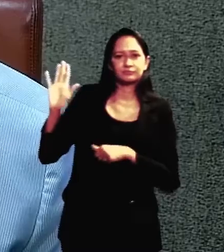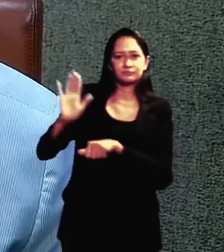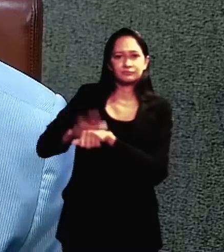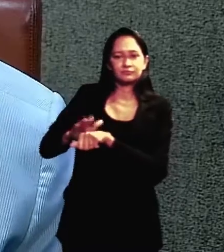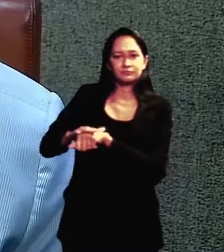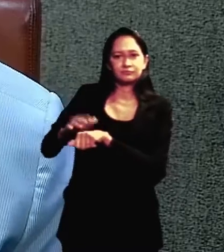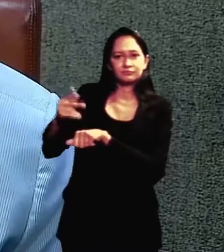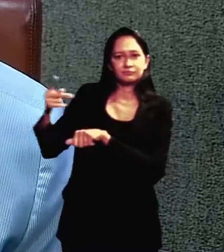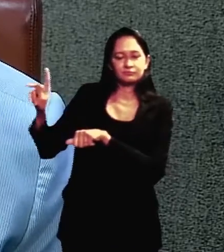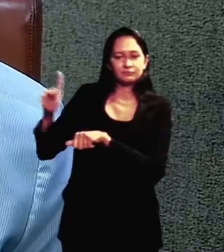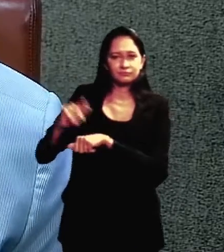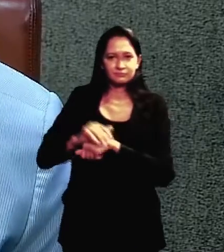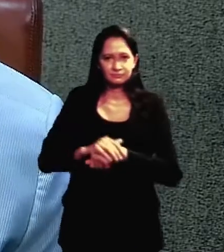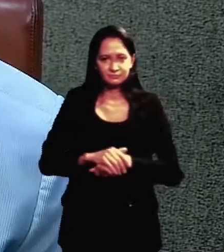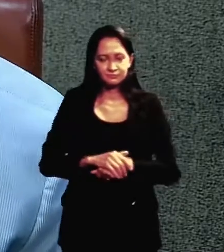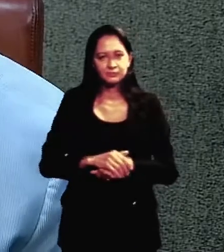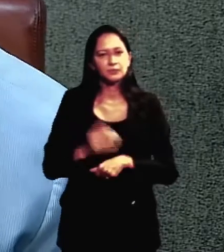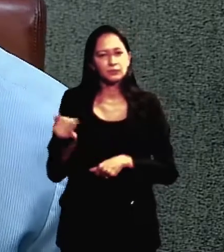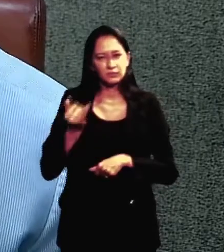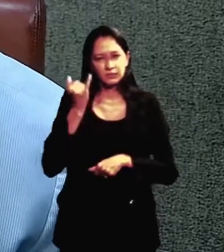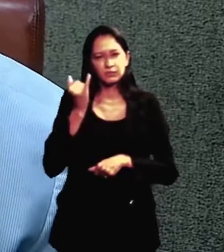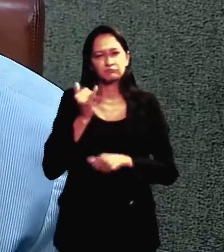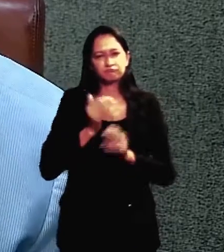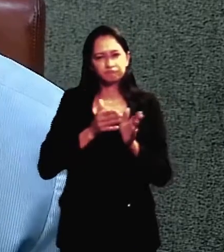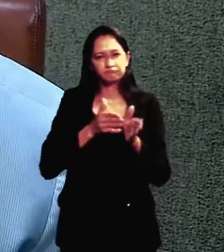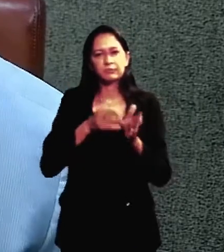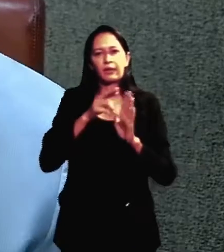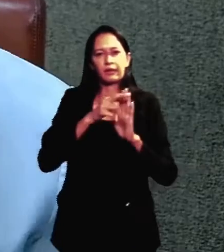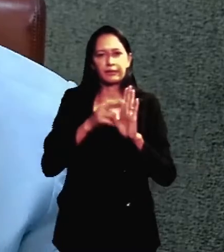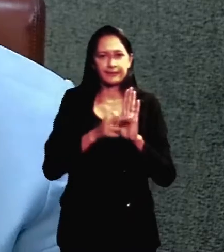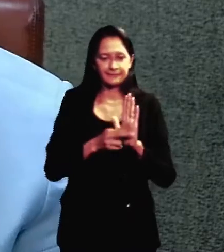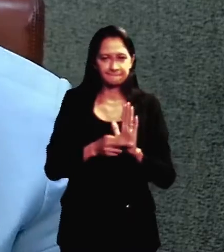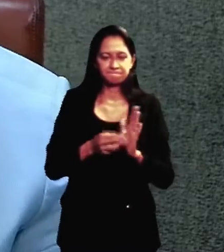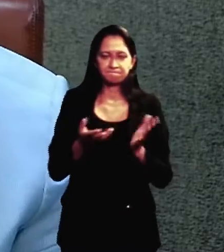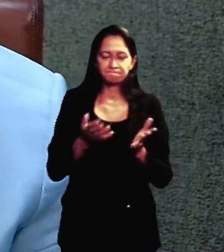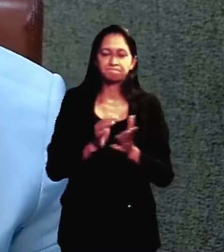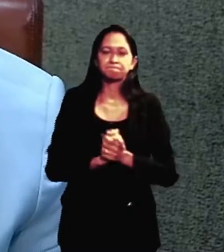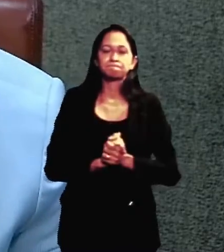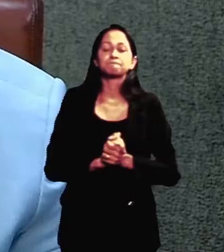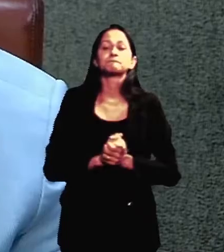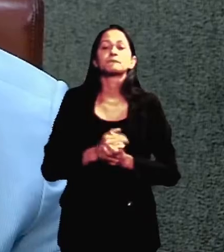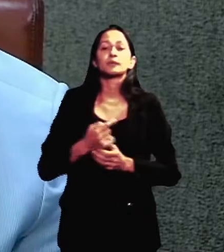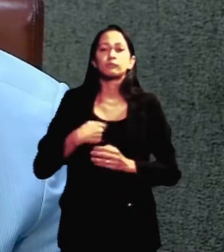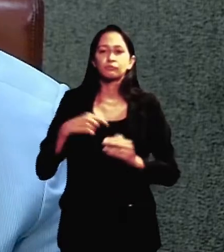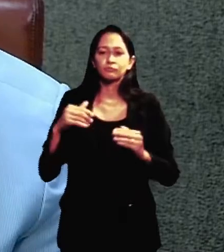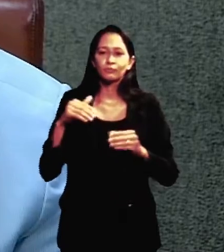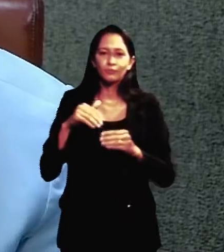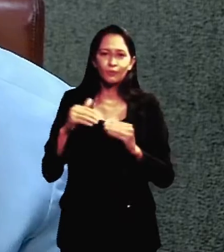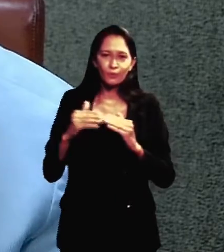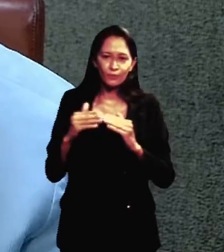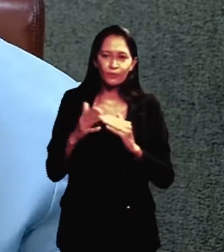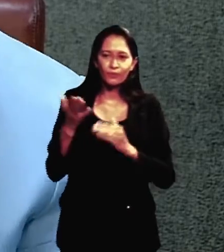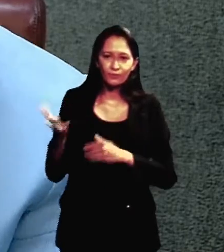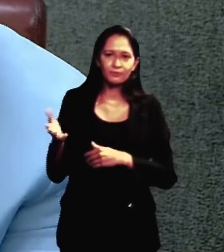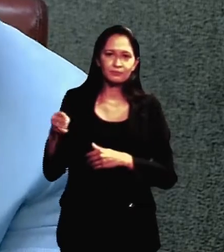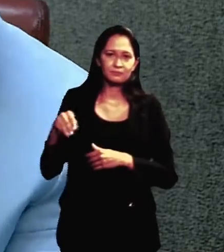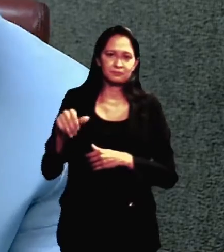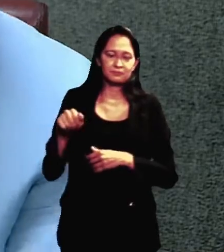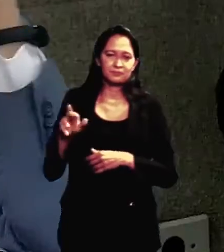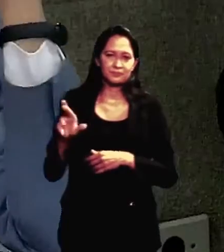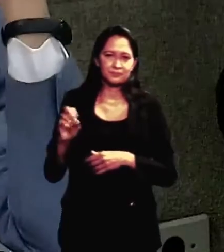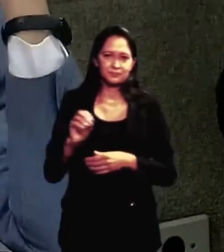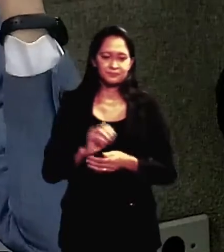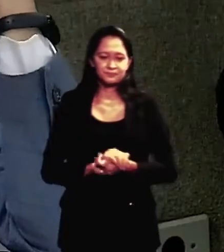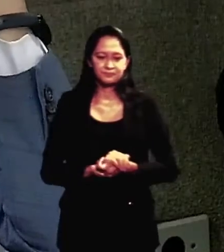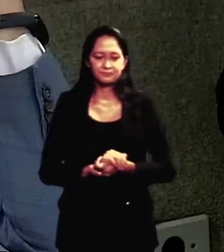muito importante a gente seguir nesse sentido. E meu voto é de acordo com o voto separado do vereador Mauro Rubem.